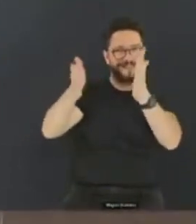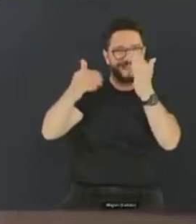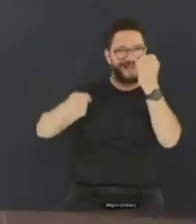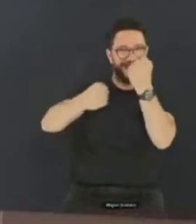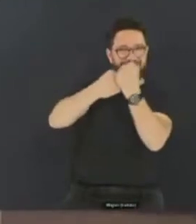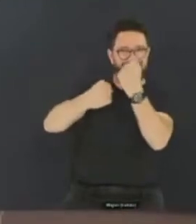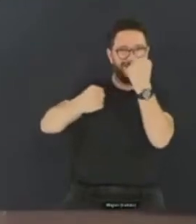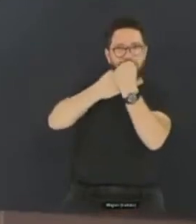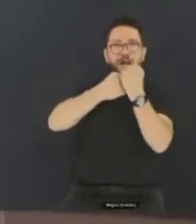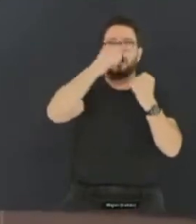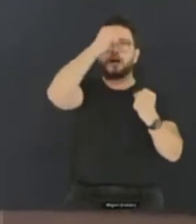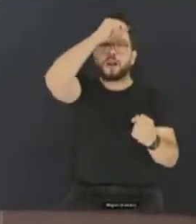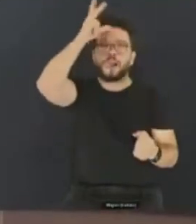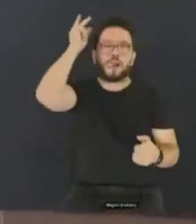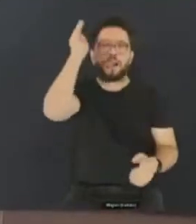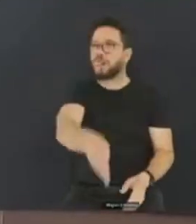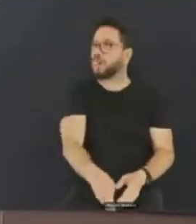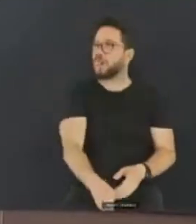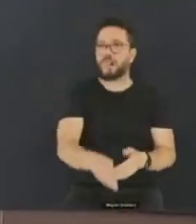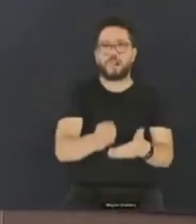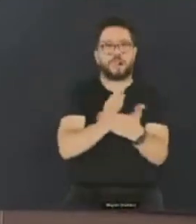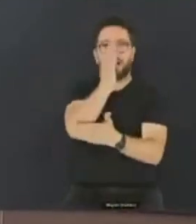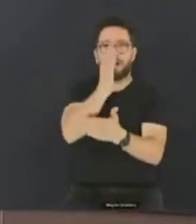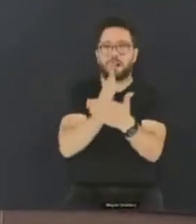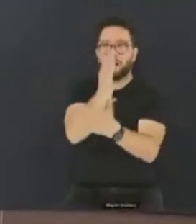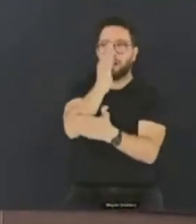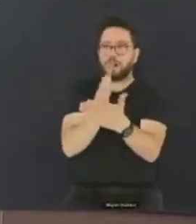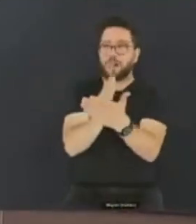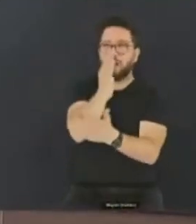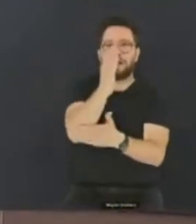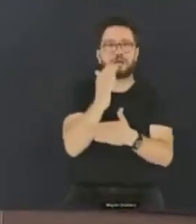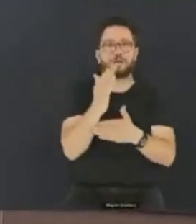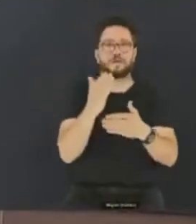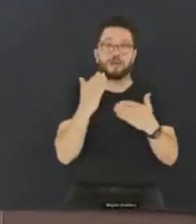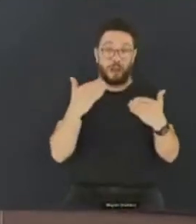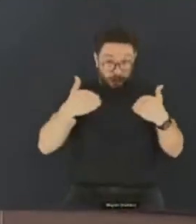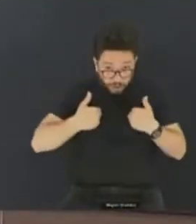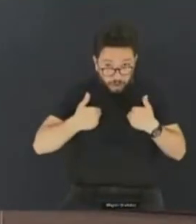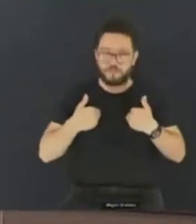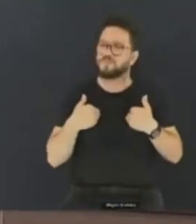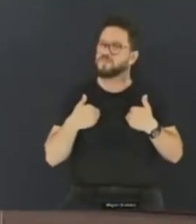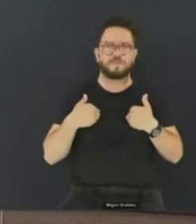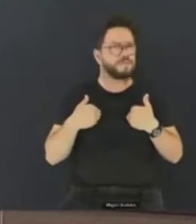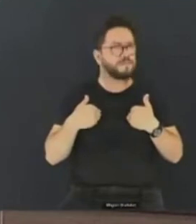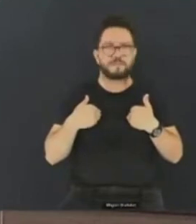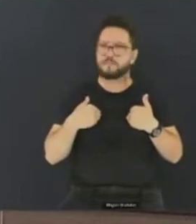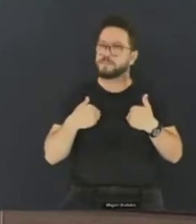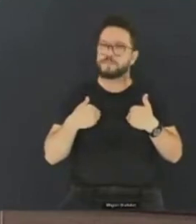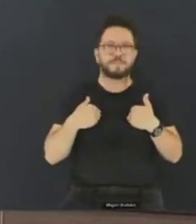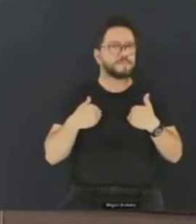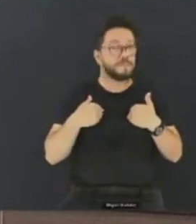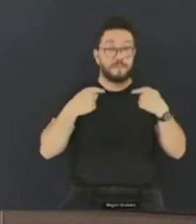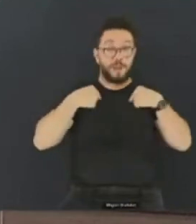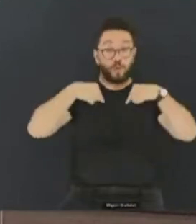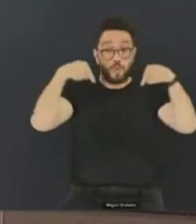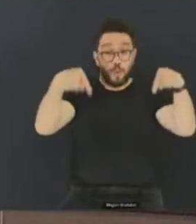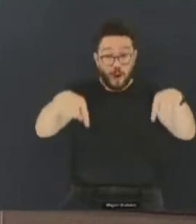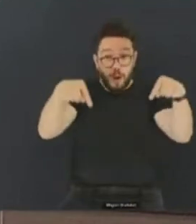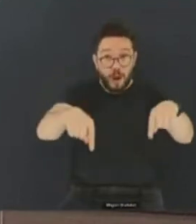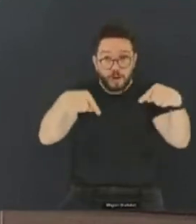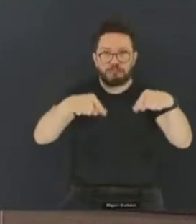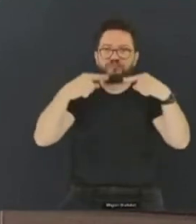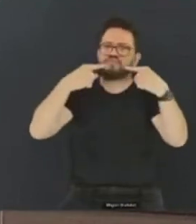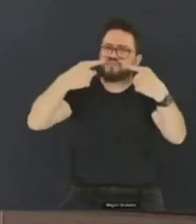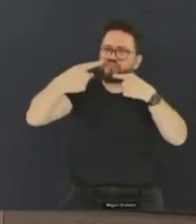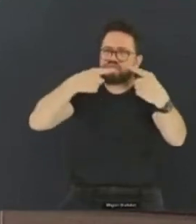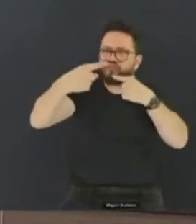sem discussão. Mas não comigo. Eu estou aqui ao debate. Debate pleno. E que seja feita